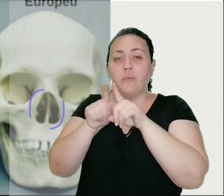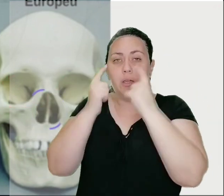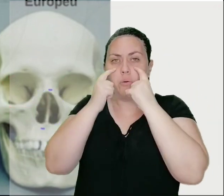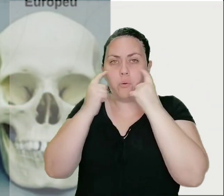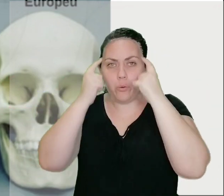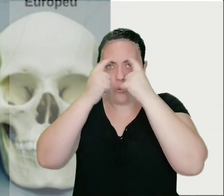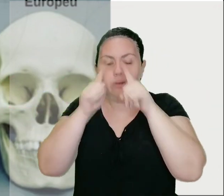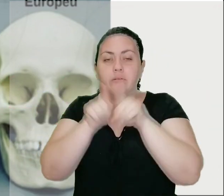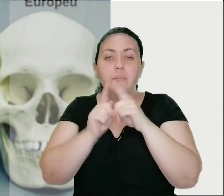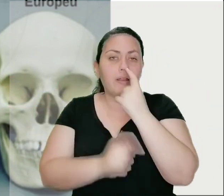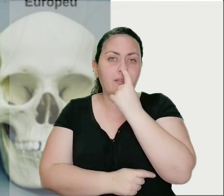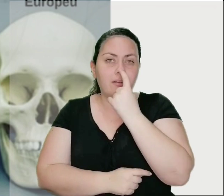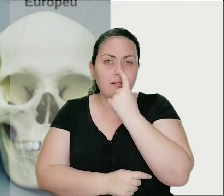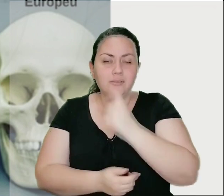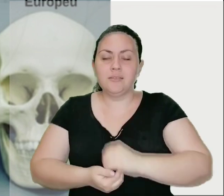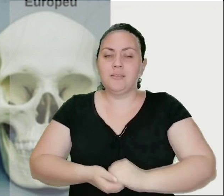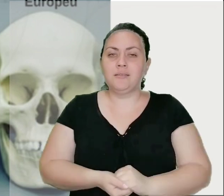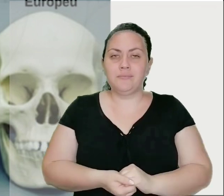formato nasal.